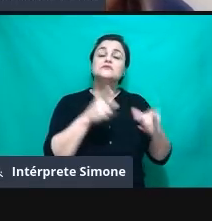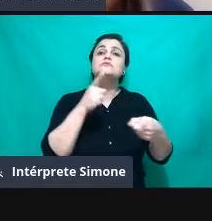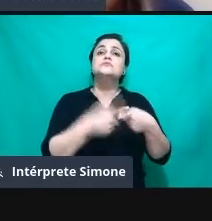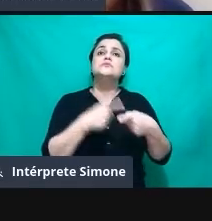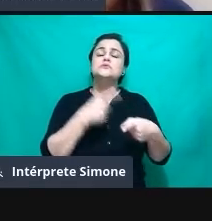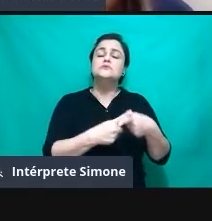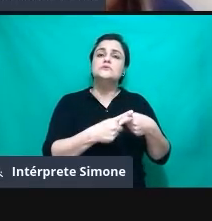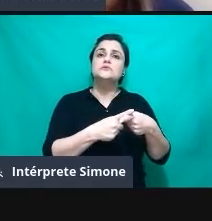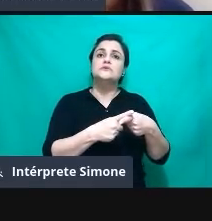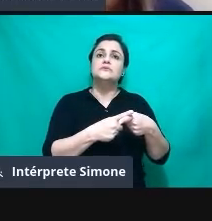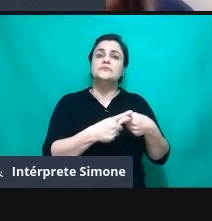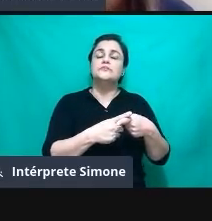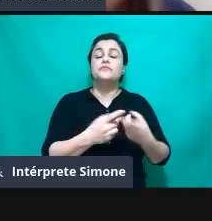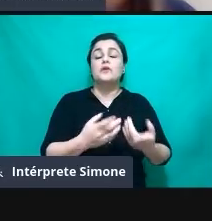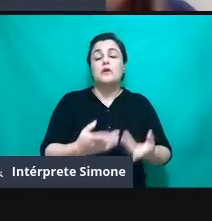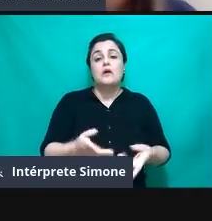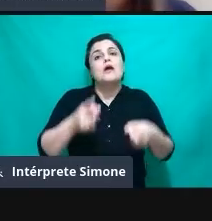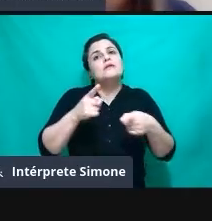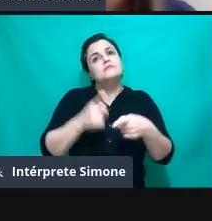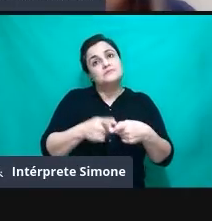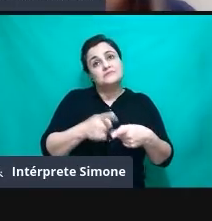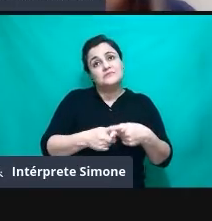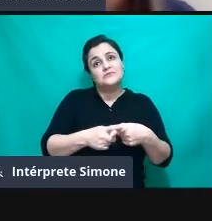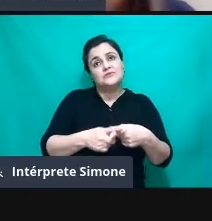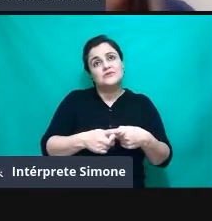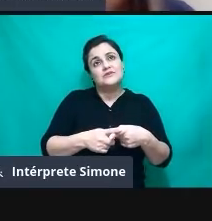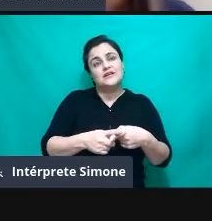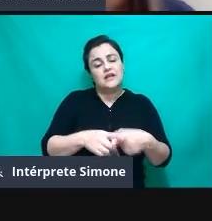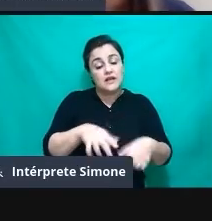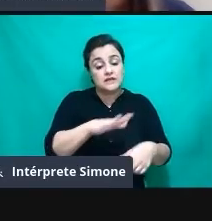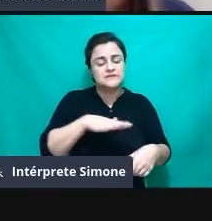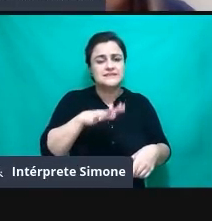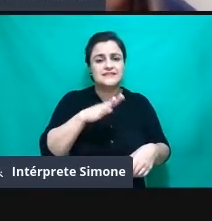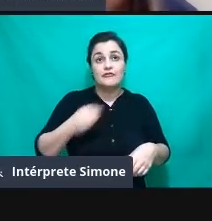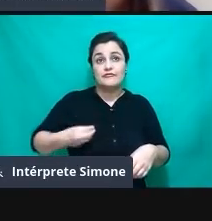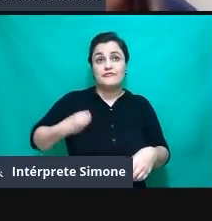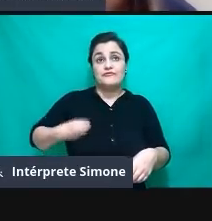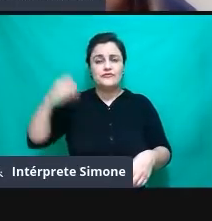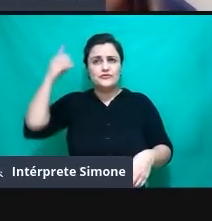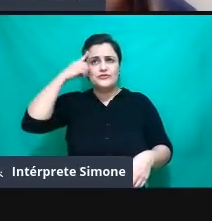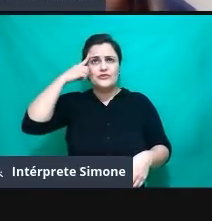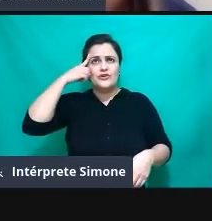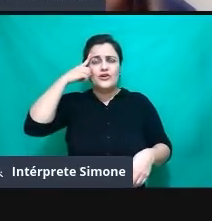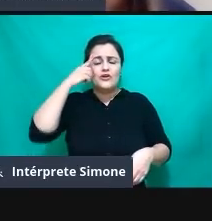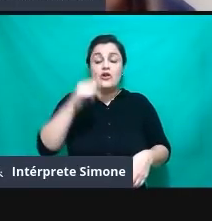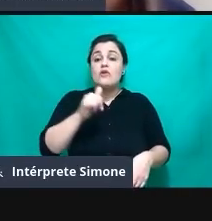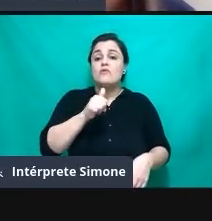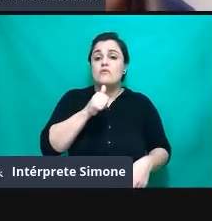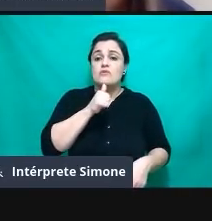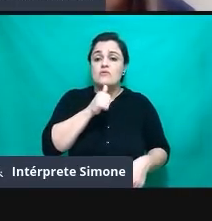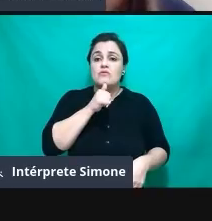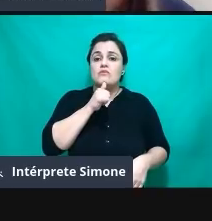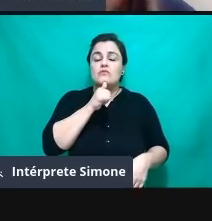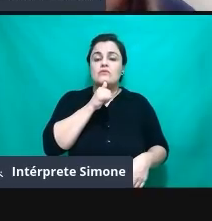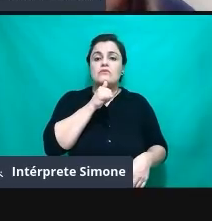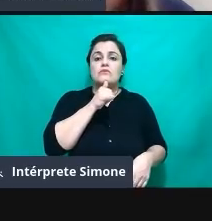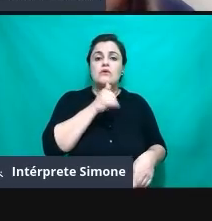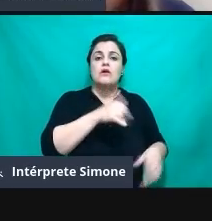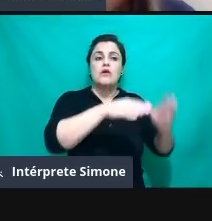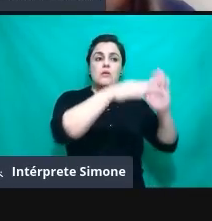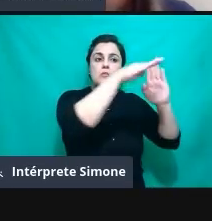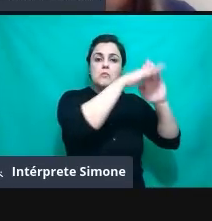campo da vida cotidiana, eu darei o exemplo da receita. Nós temos a receita dentro do campo da